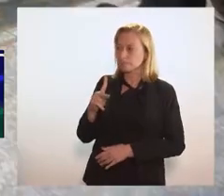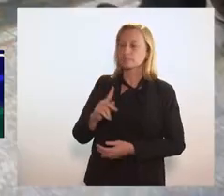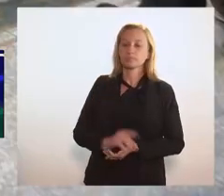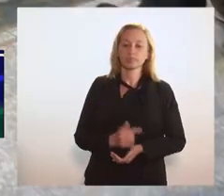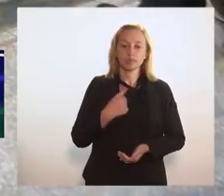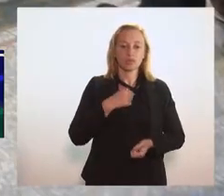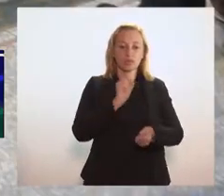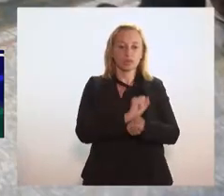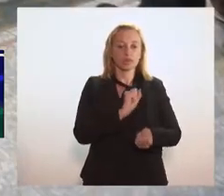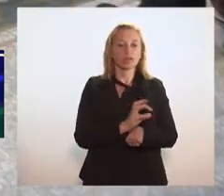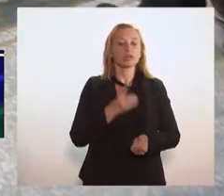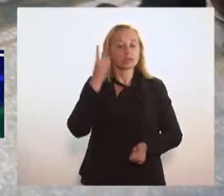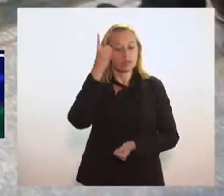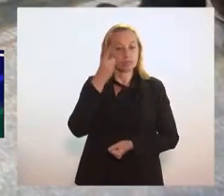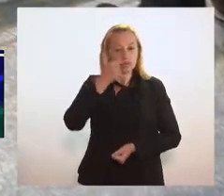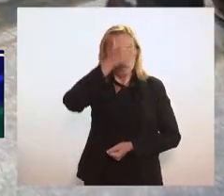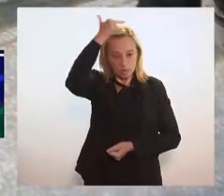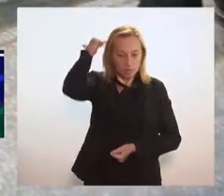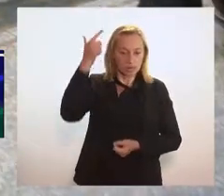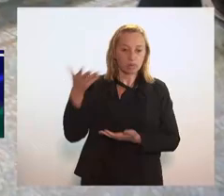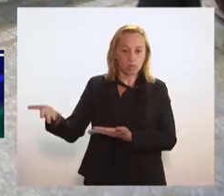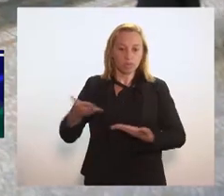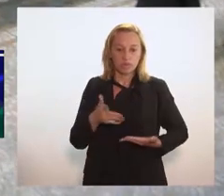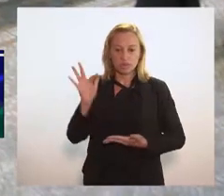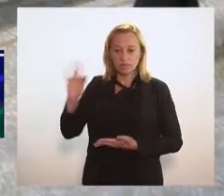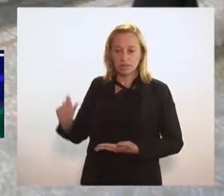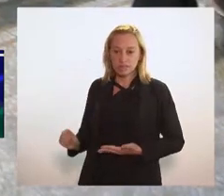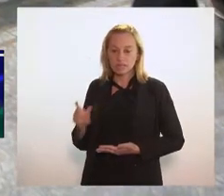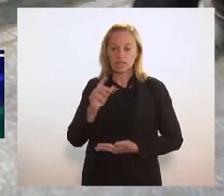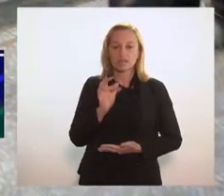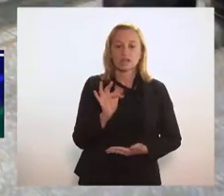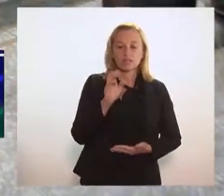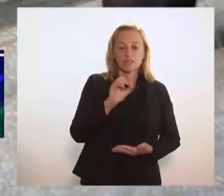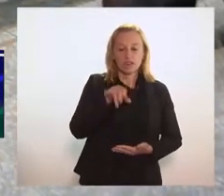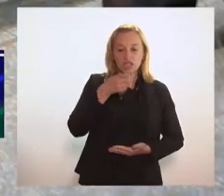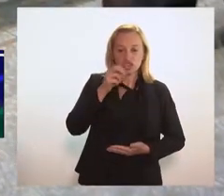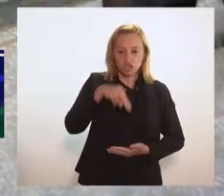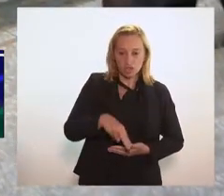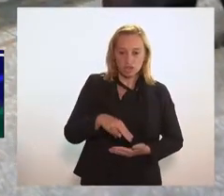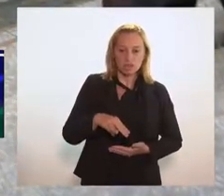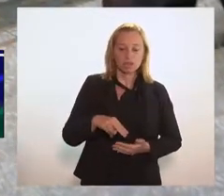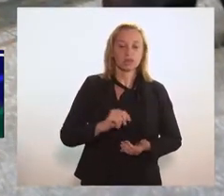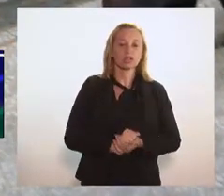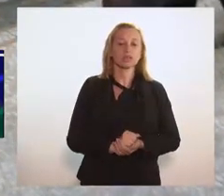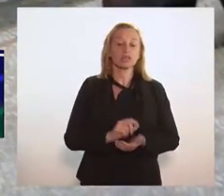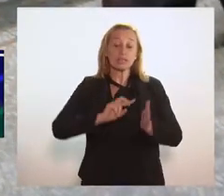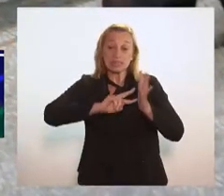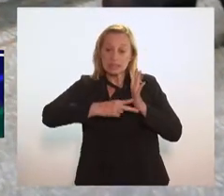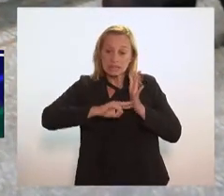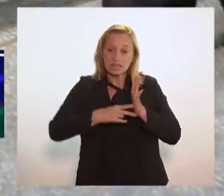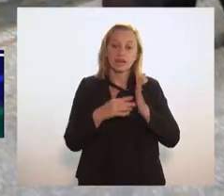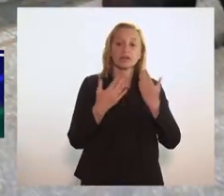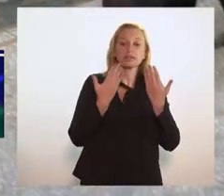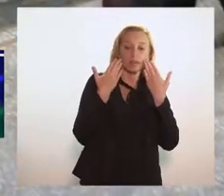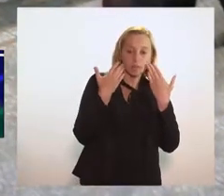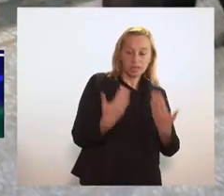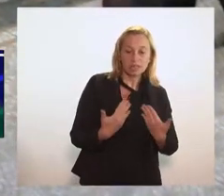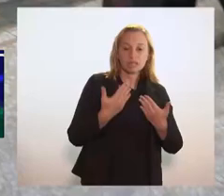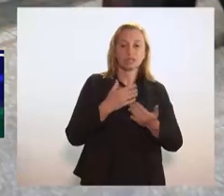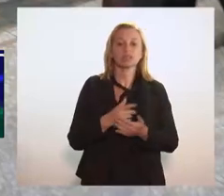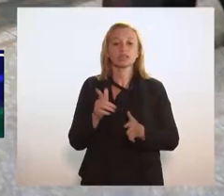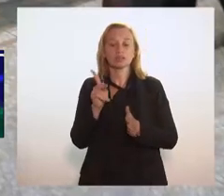esperar o doutor Luiz Paulo, convidar a Fazenda, convidar a Firjan, convidar o segmento, o sindicato que representa